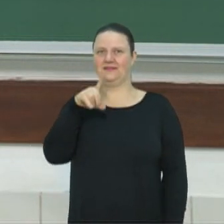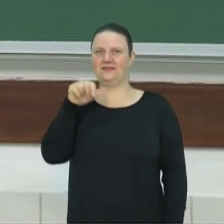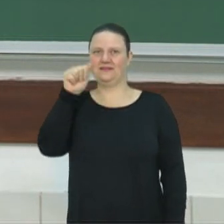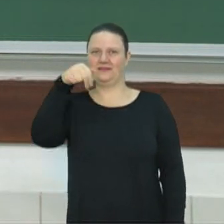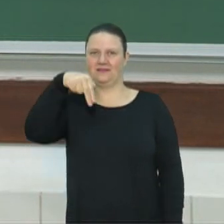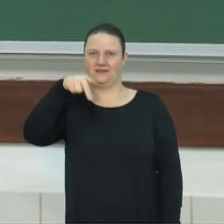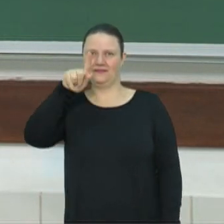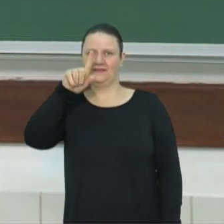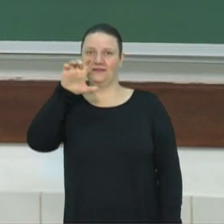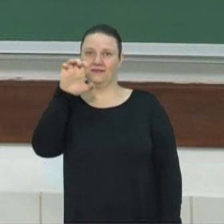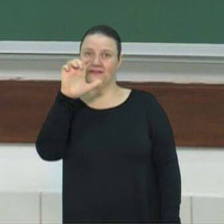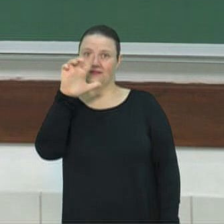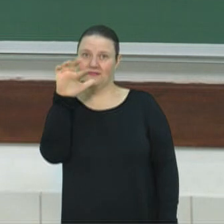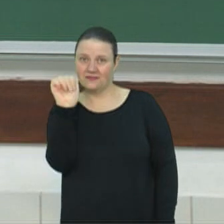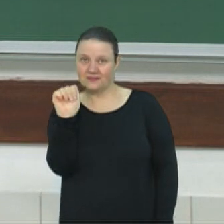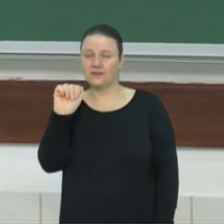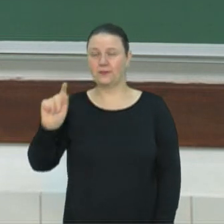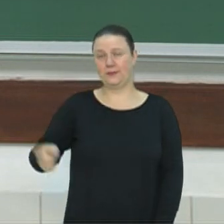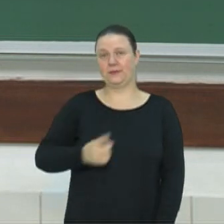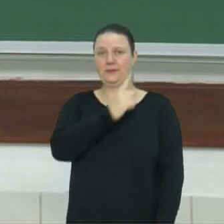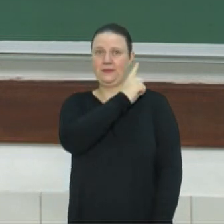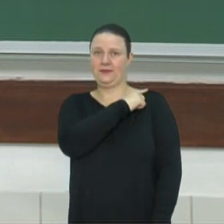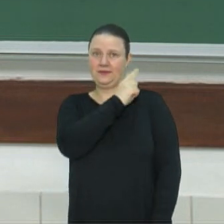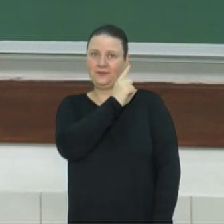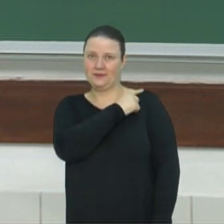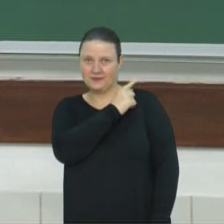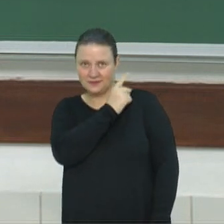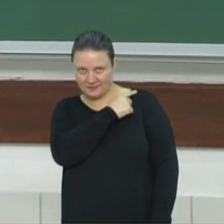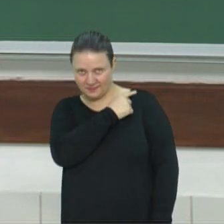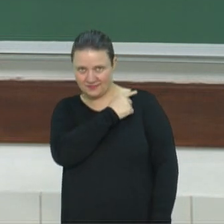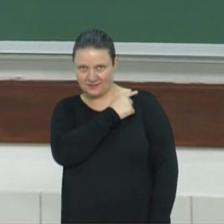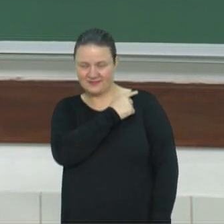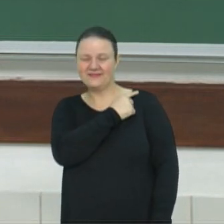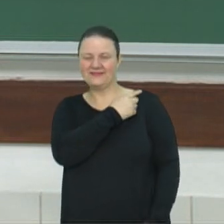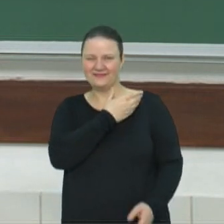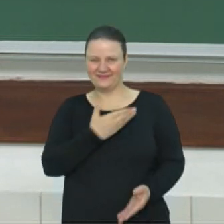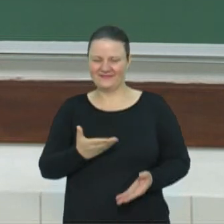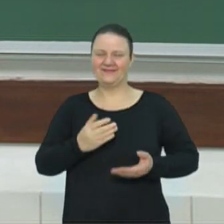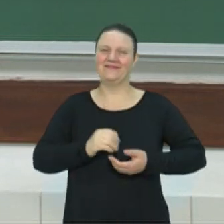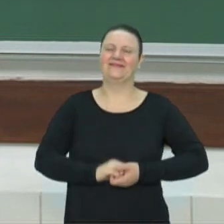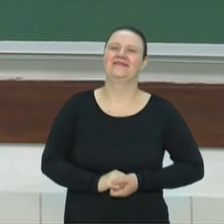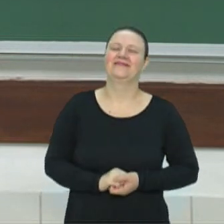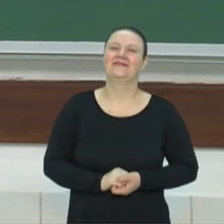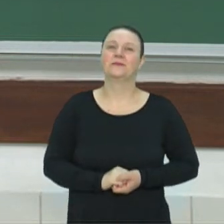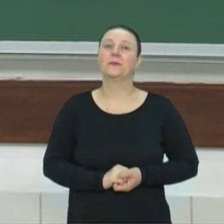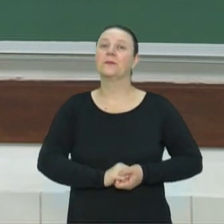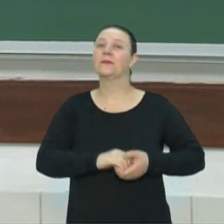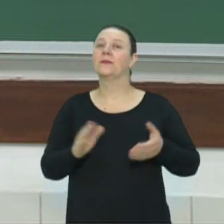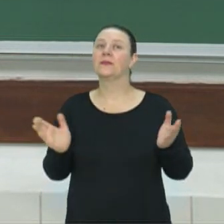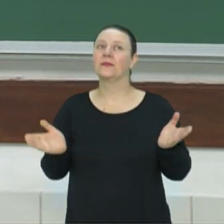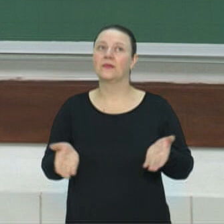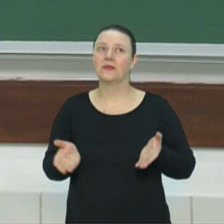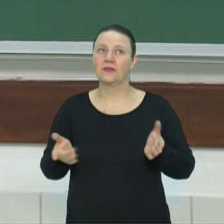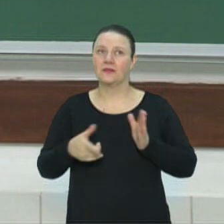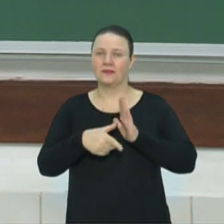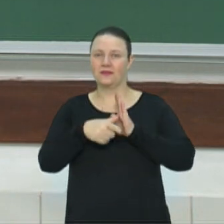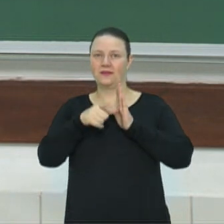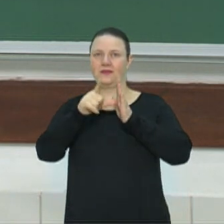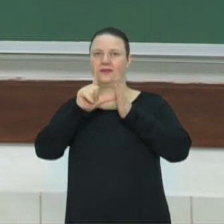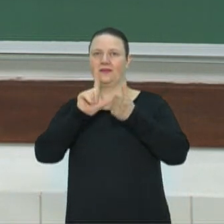trabajar con ustedes primera serie de la enseñanza media. Pero antes